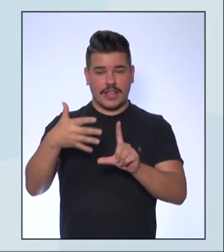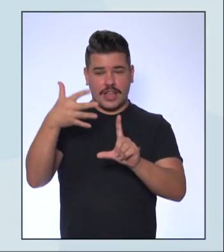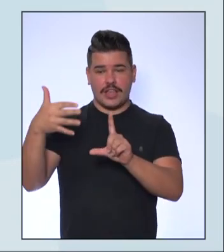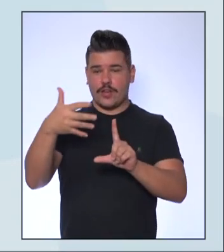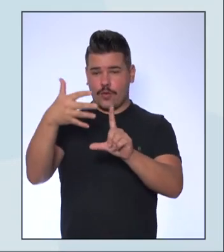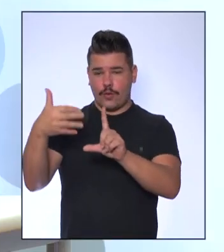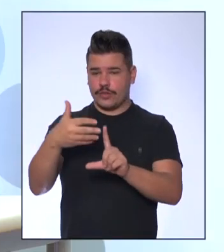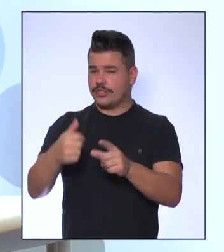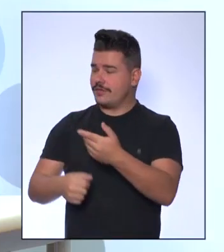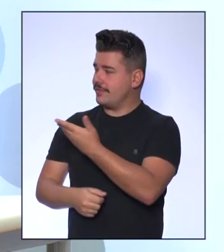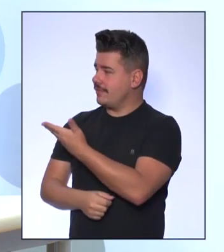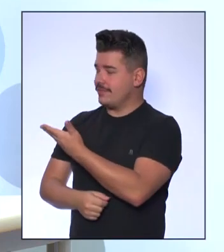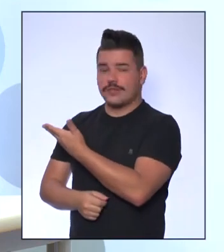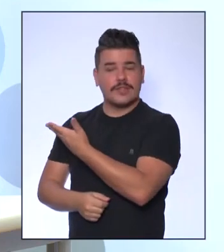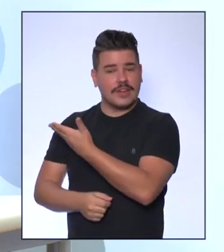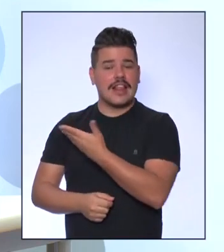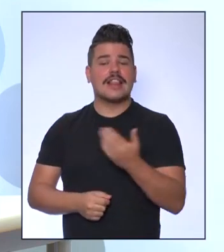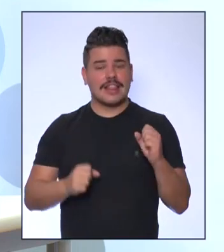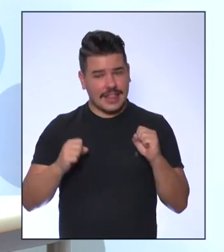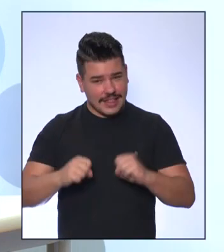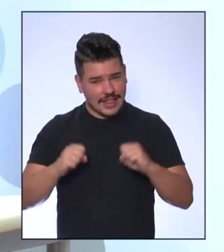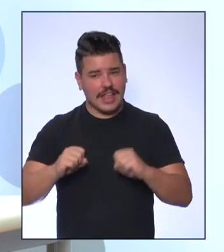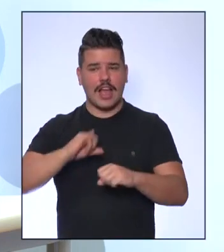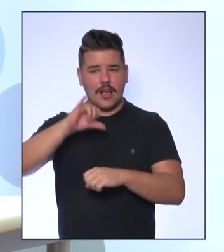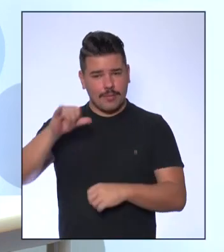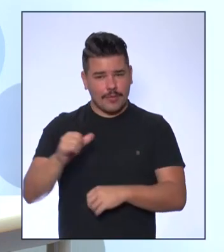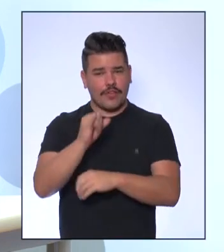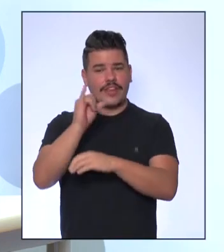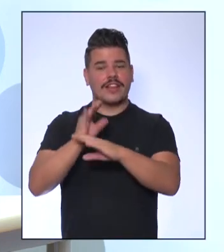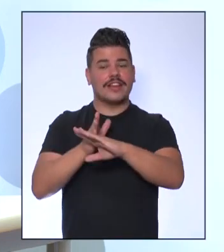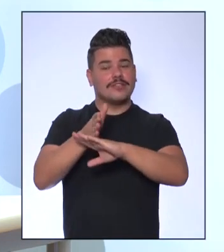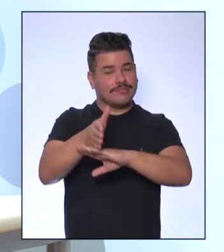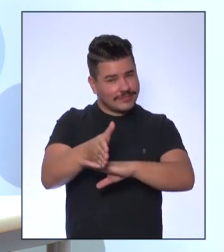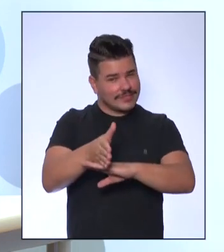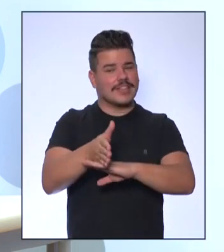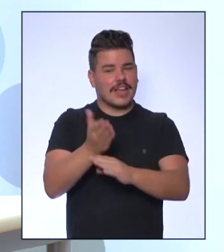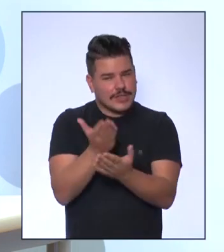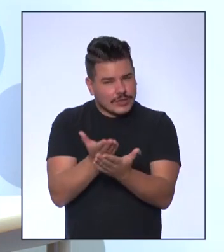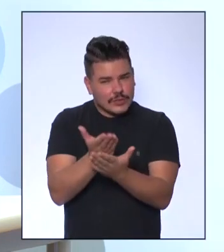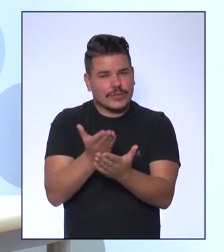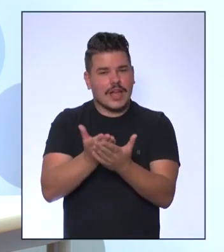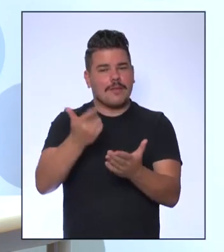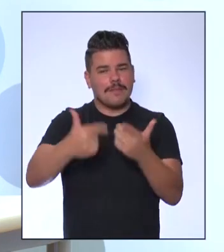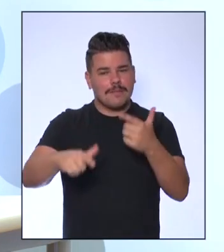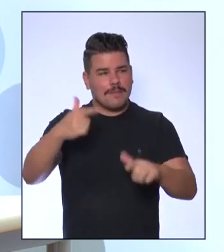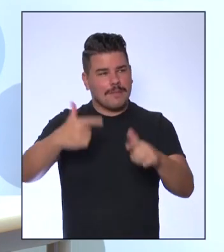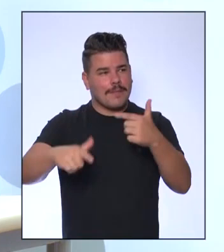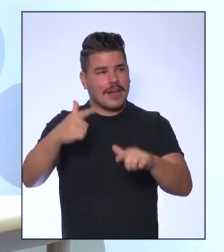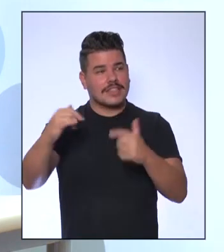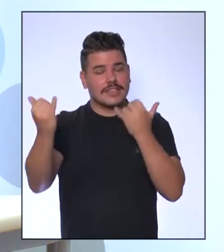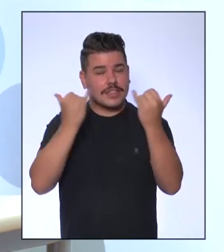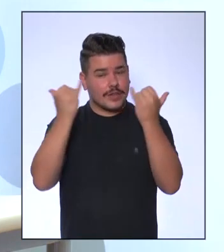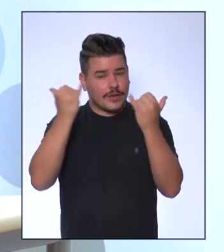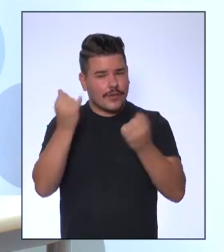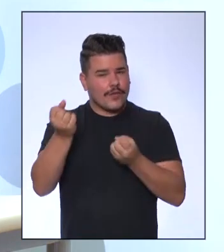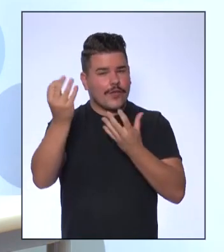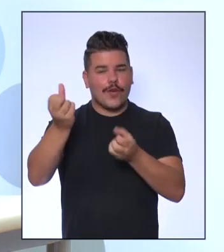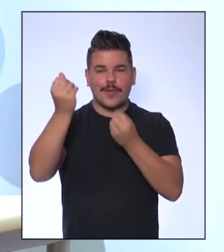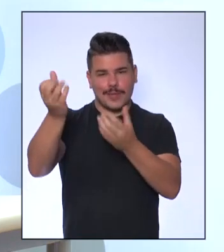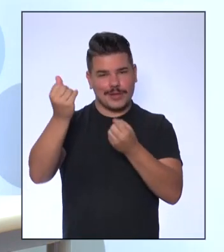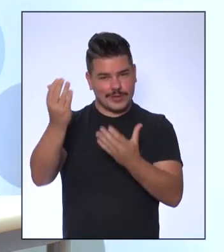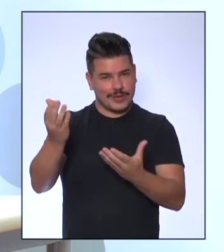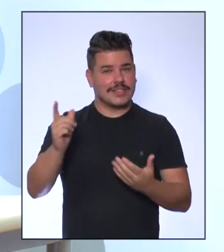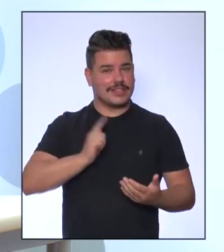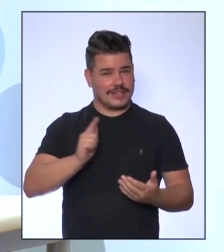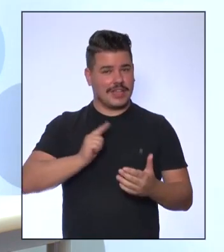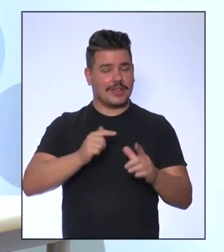material do estudante, onde ele vai estar todo esse material e mais algumas outras atividades, vai estar neste QR